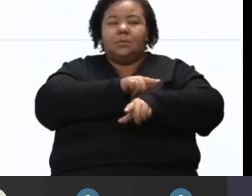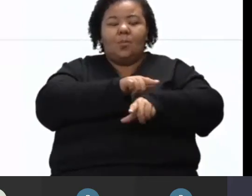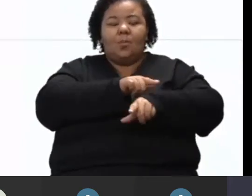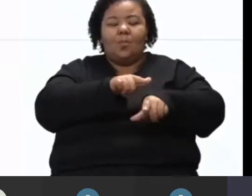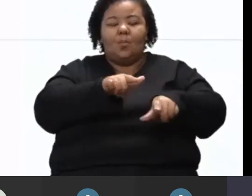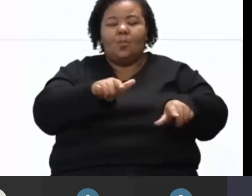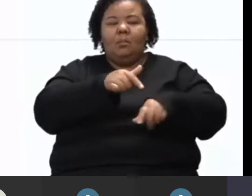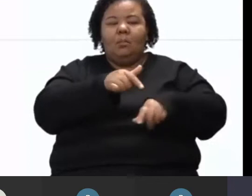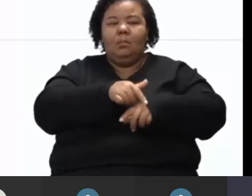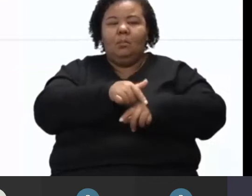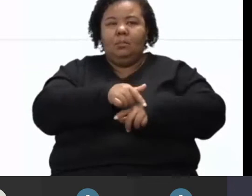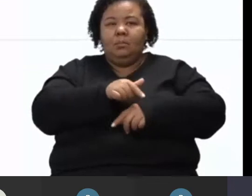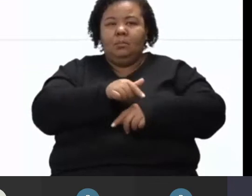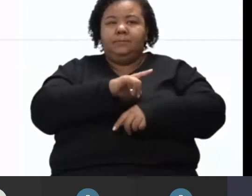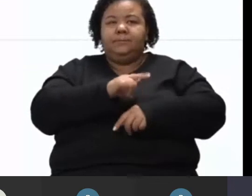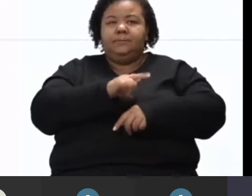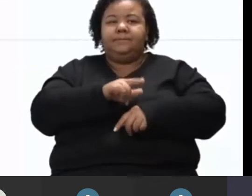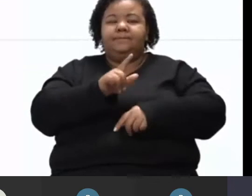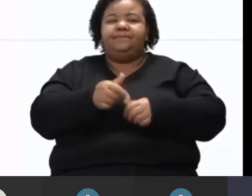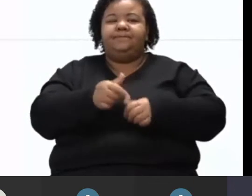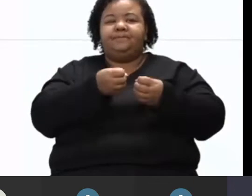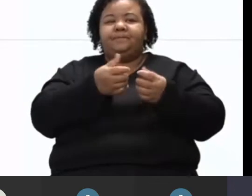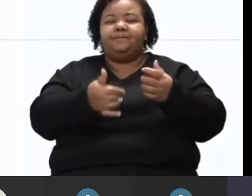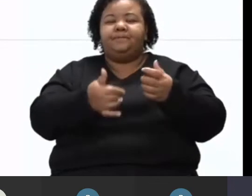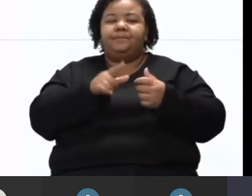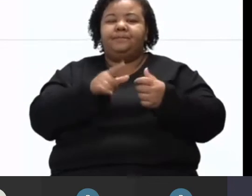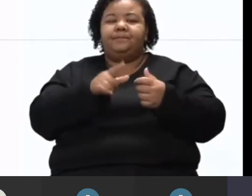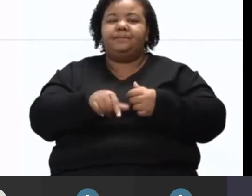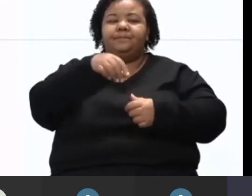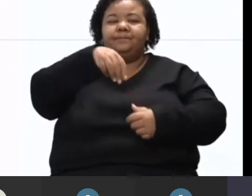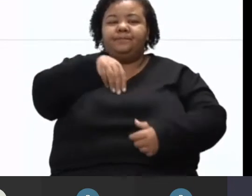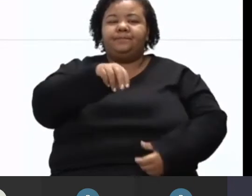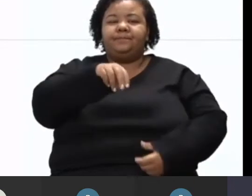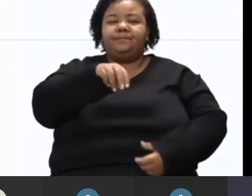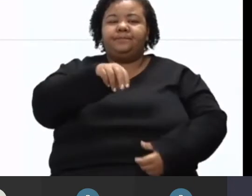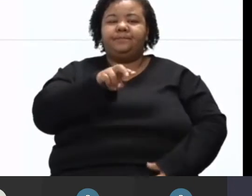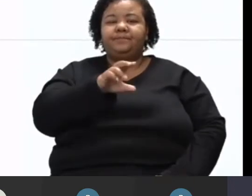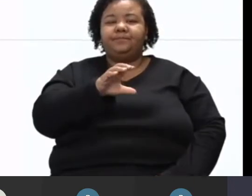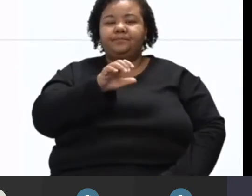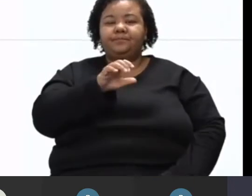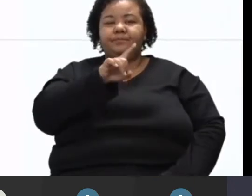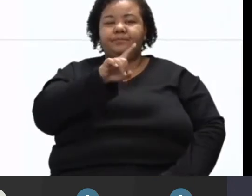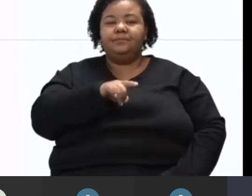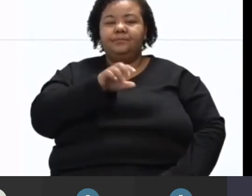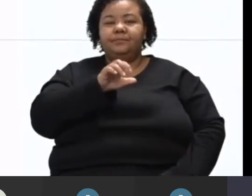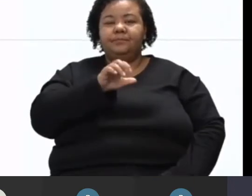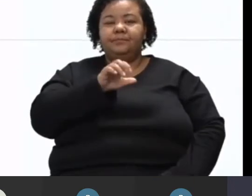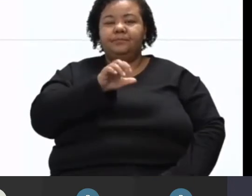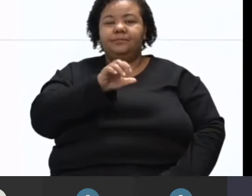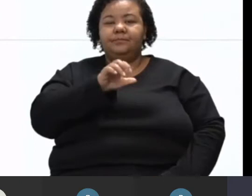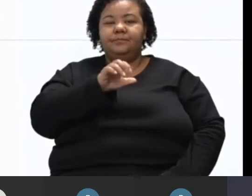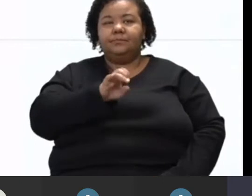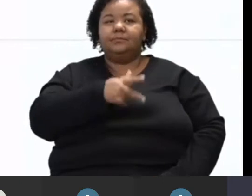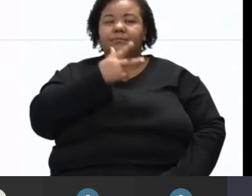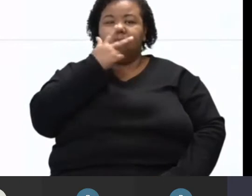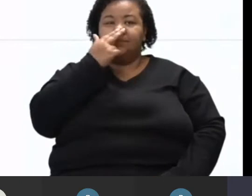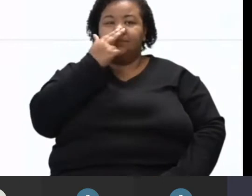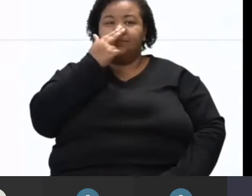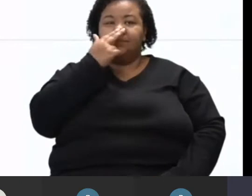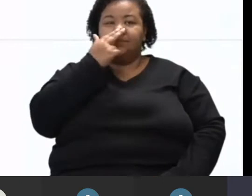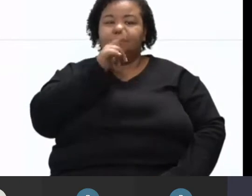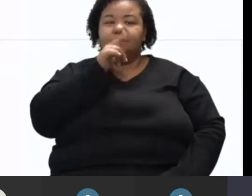liso, tá? Ela tem um aspecto meio mucoide. O que é esse aspecto meio mucoide? É como se tivesse gotas de água em cima. Ele